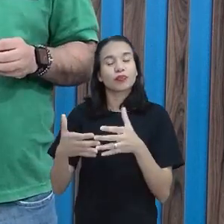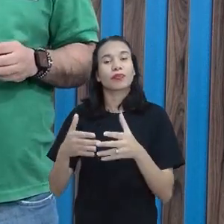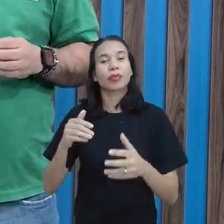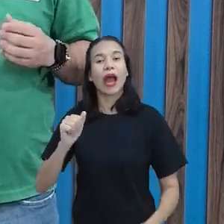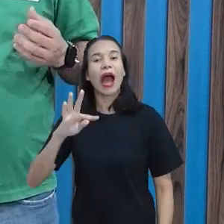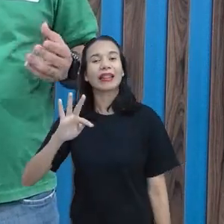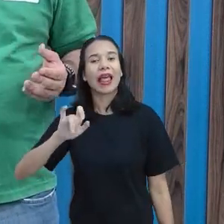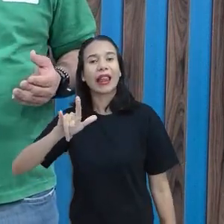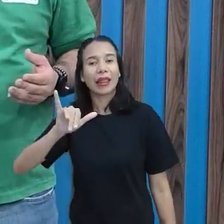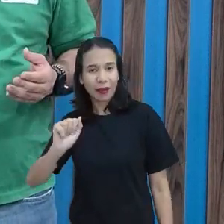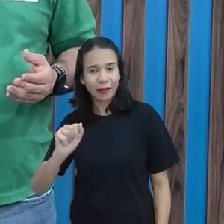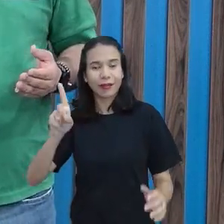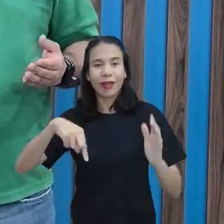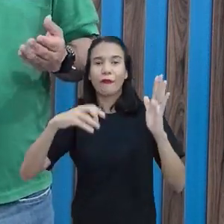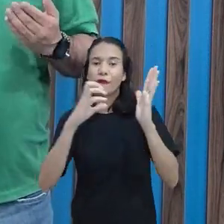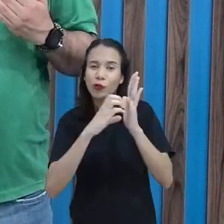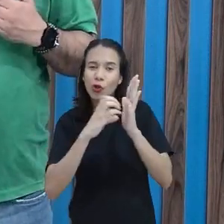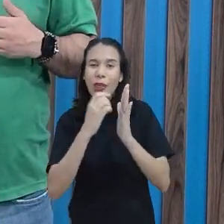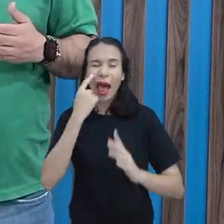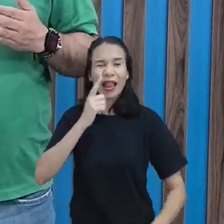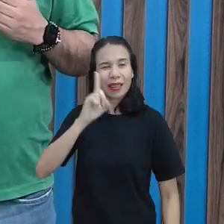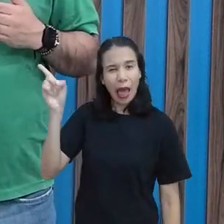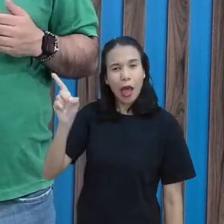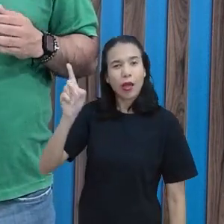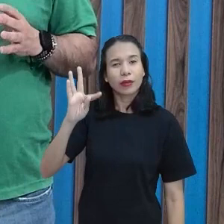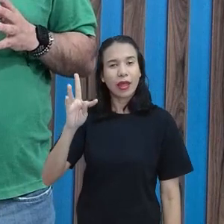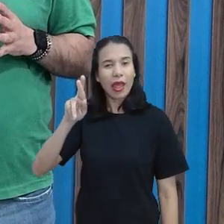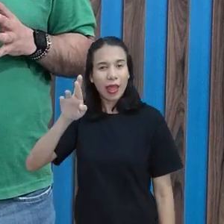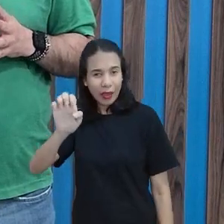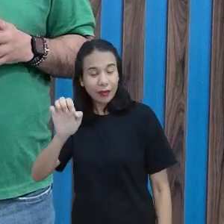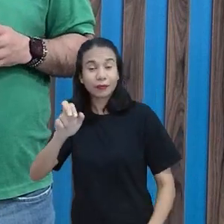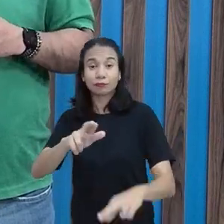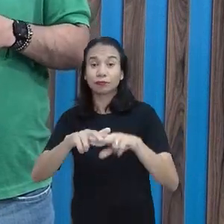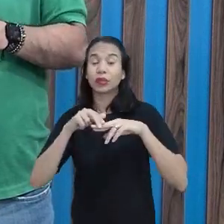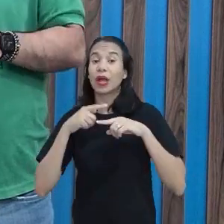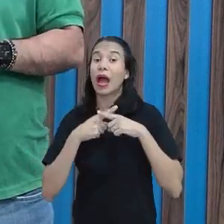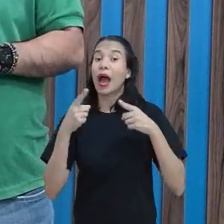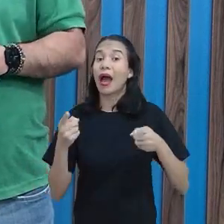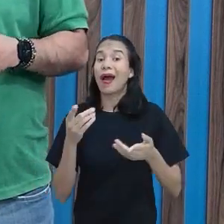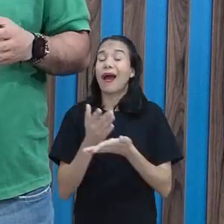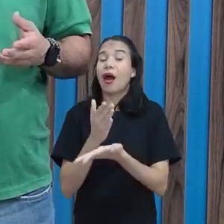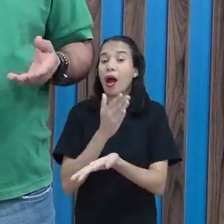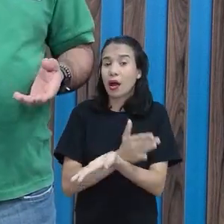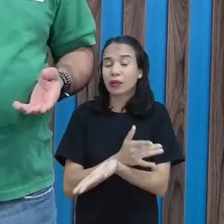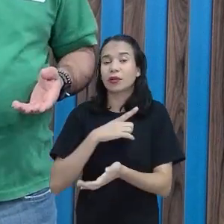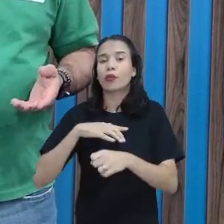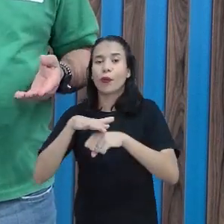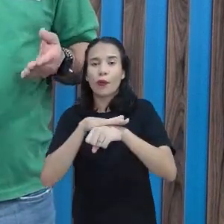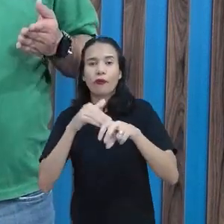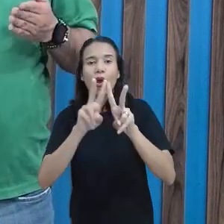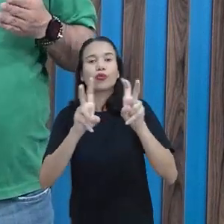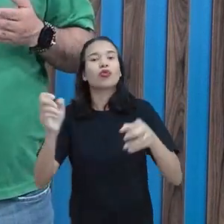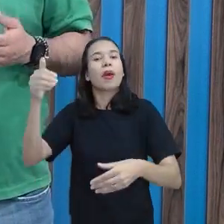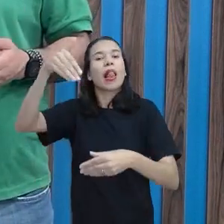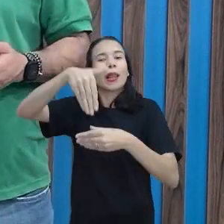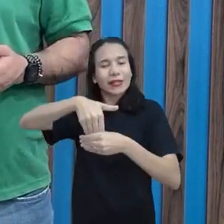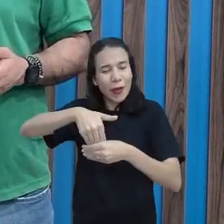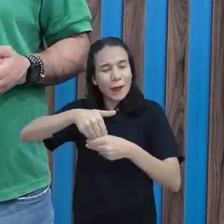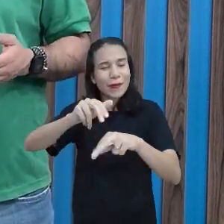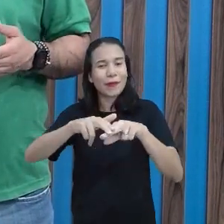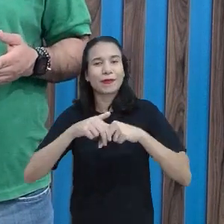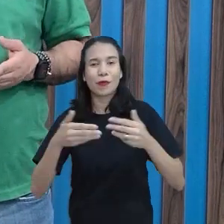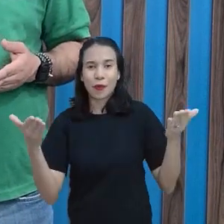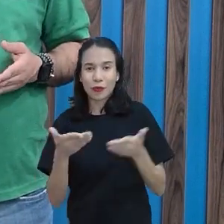funcionária do TRE. Mas antes do vídeo a gente vai precisar conversar um pouquinho sobre as eleições. Contamos